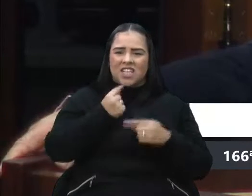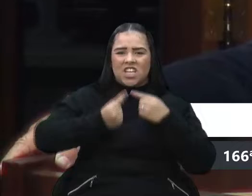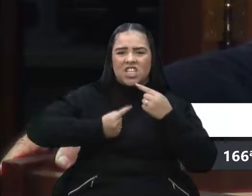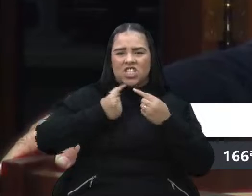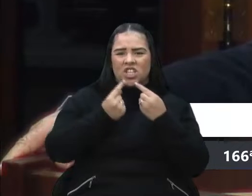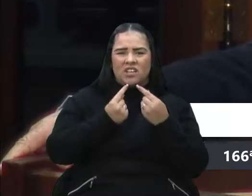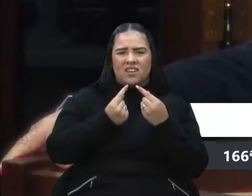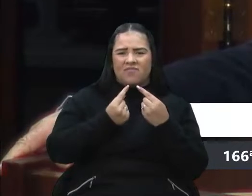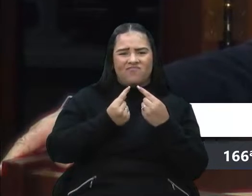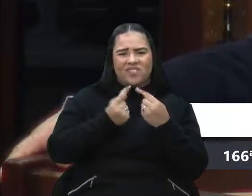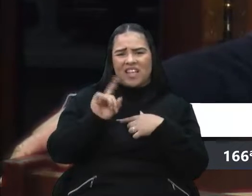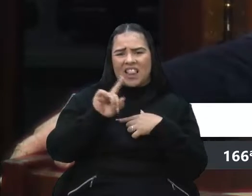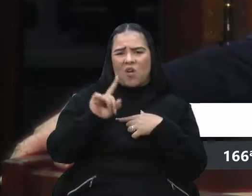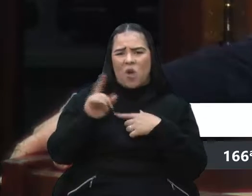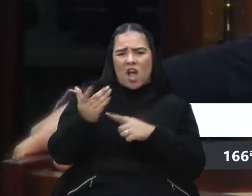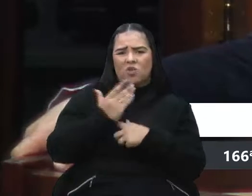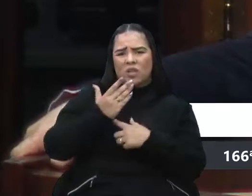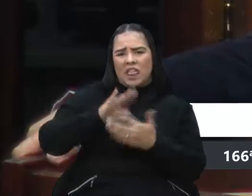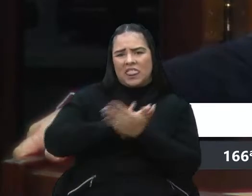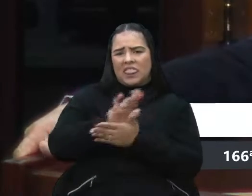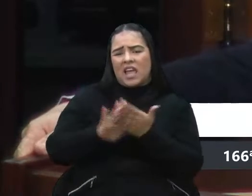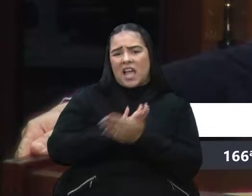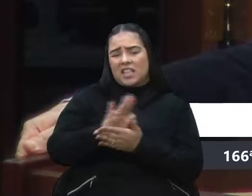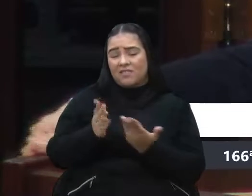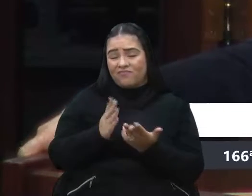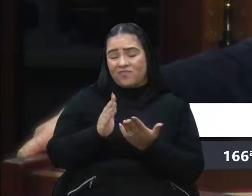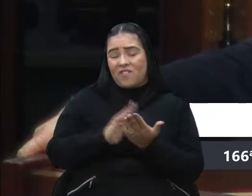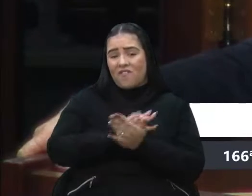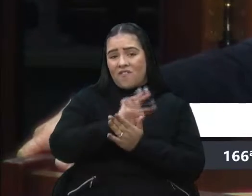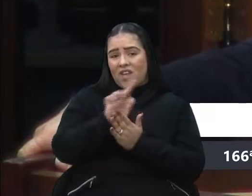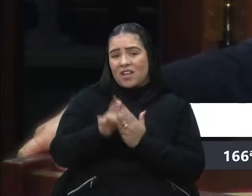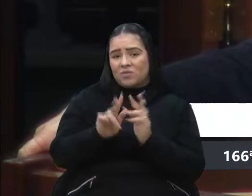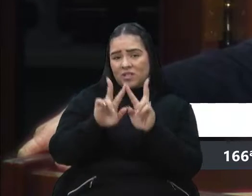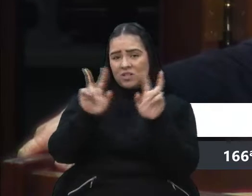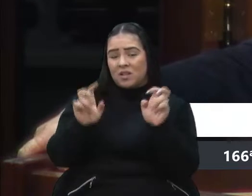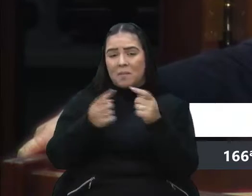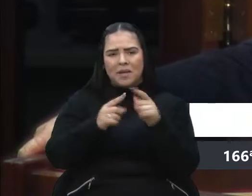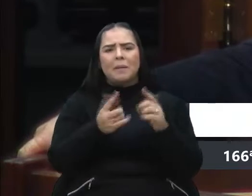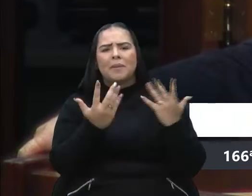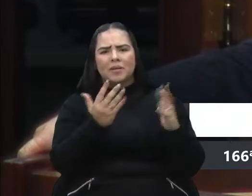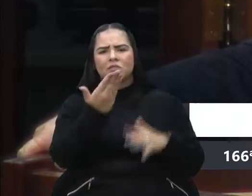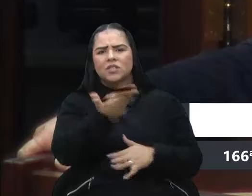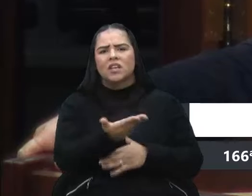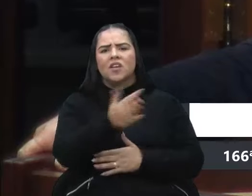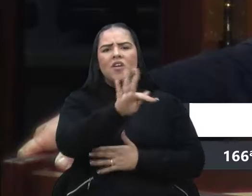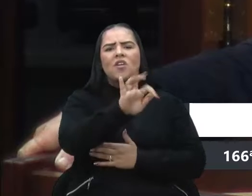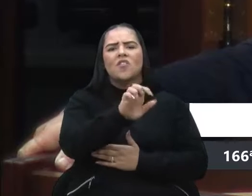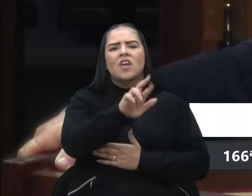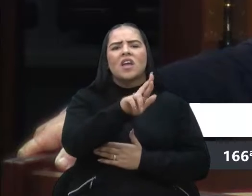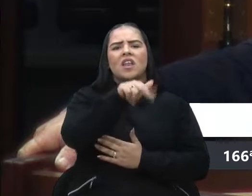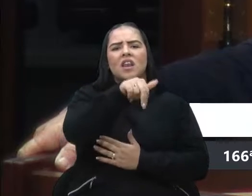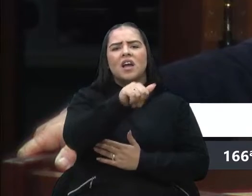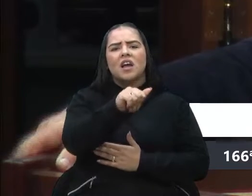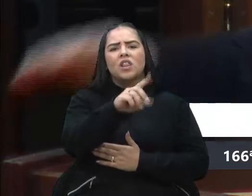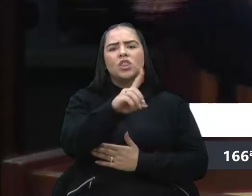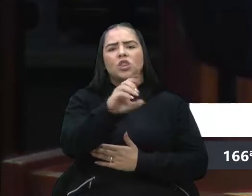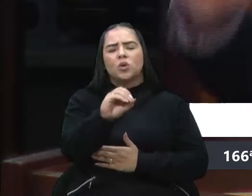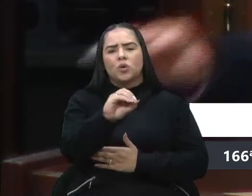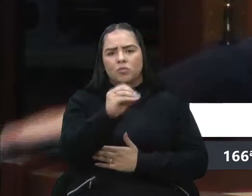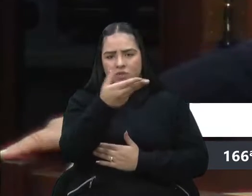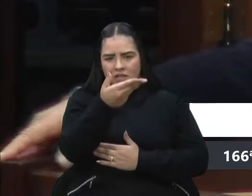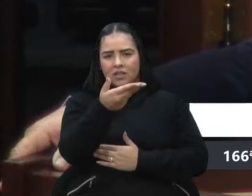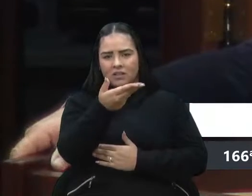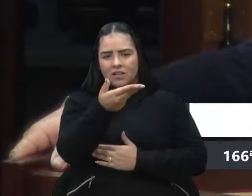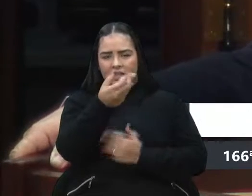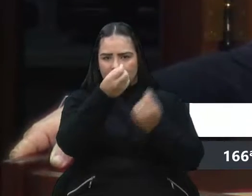assuntos. Mas quero parabenizar Fernando Bertotto por o senhor ter vindo aqui fazer essa